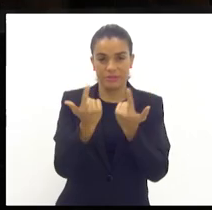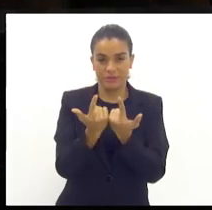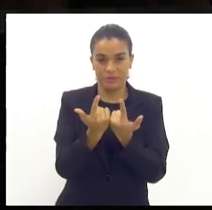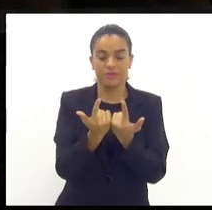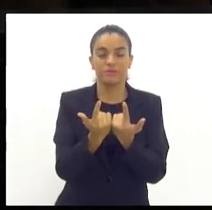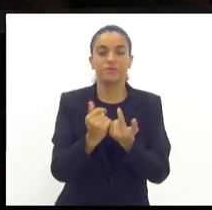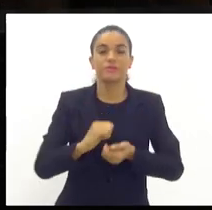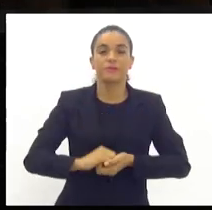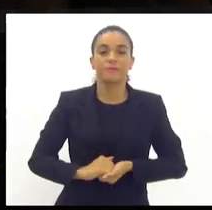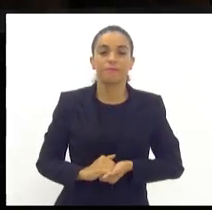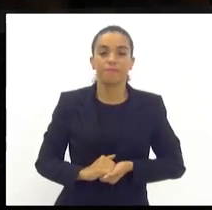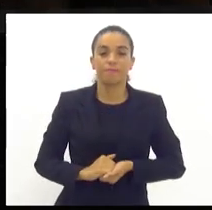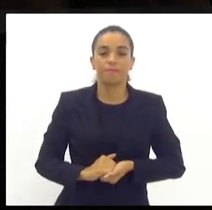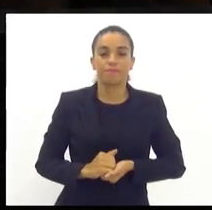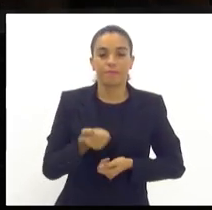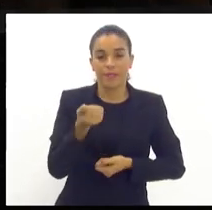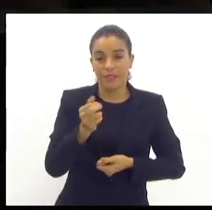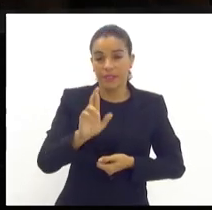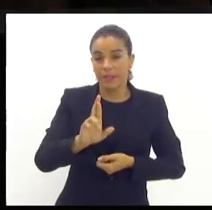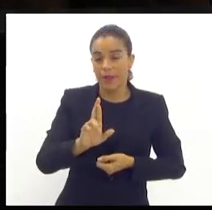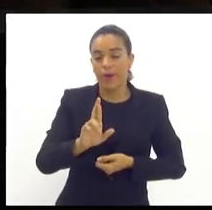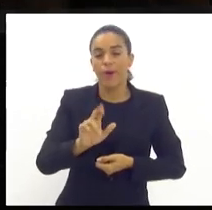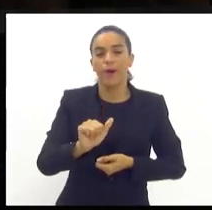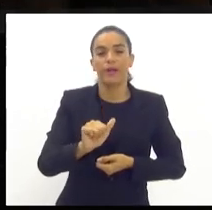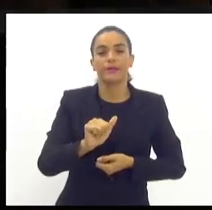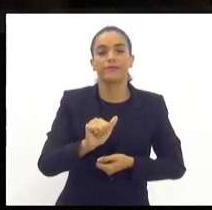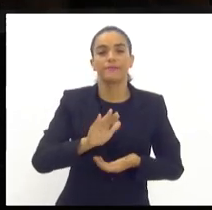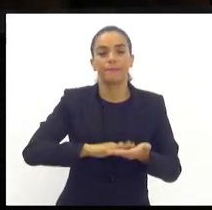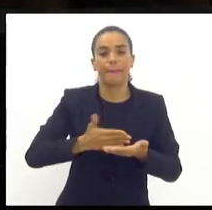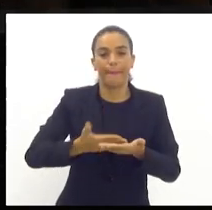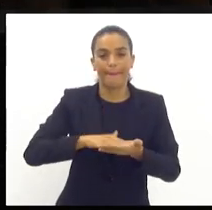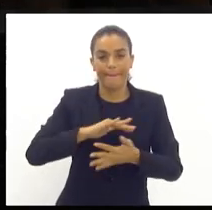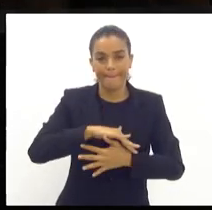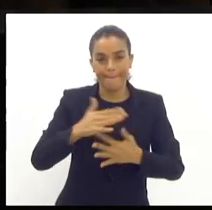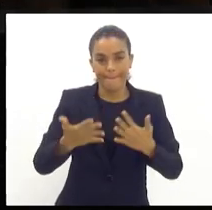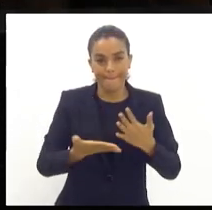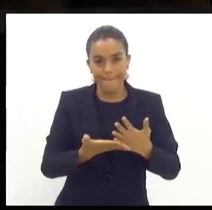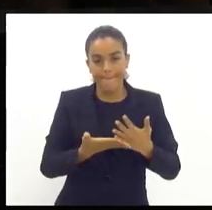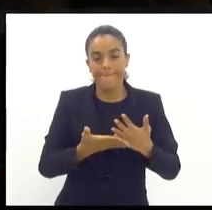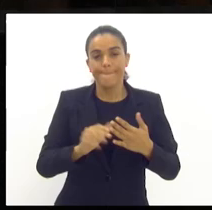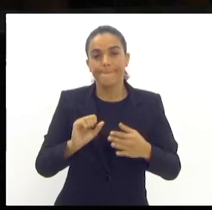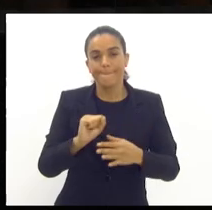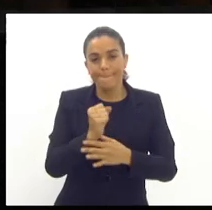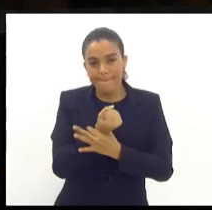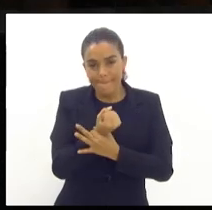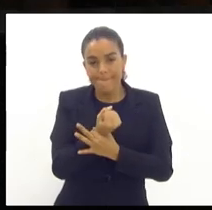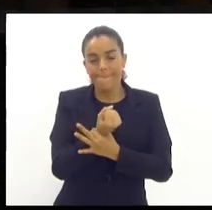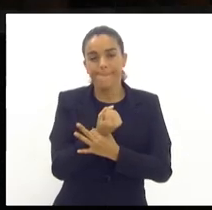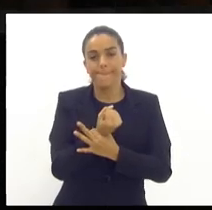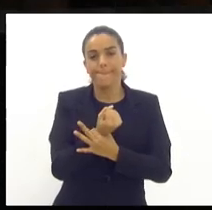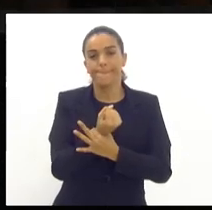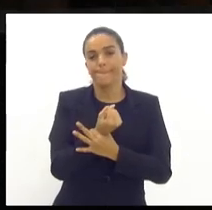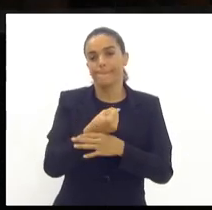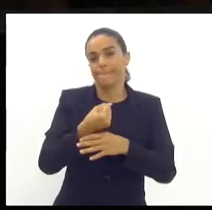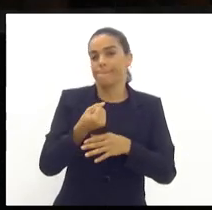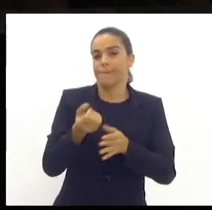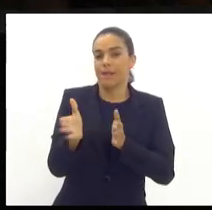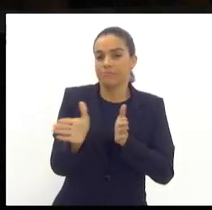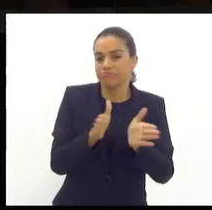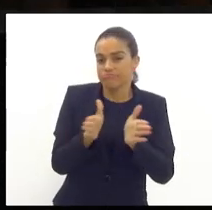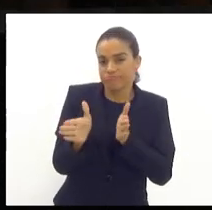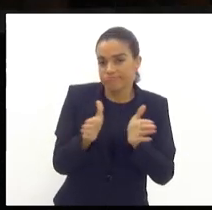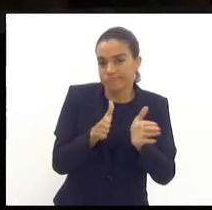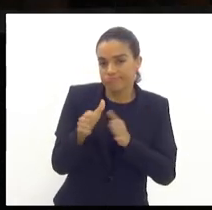Alerge, senhora intérprete da língua de Libras, que leva